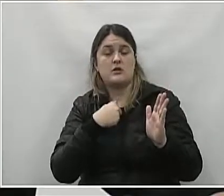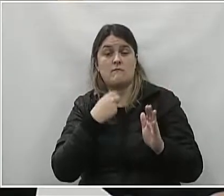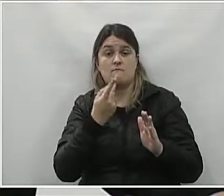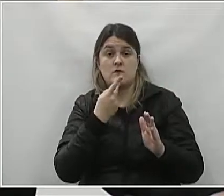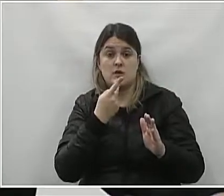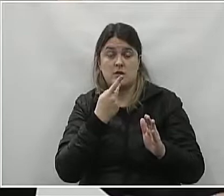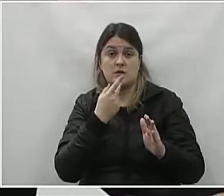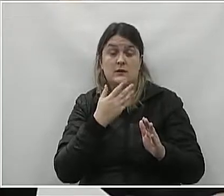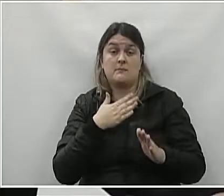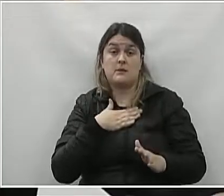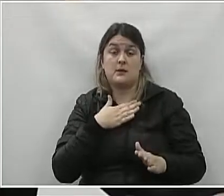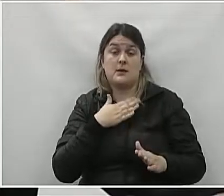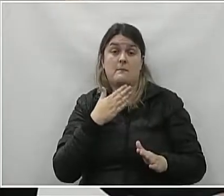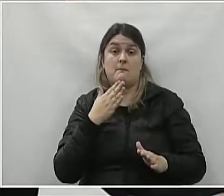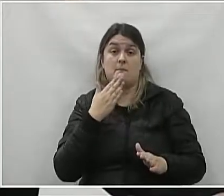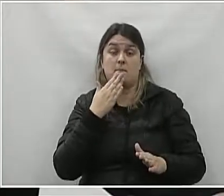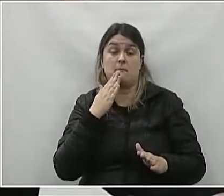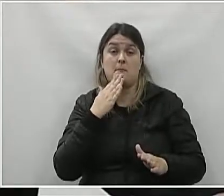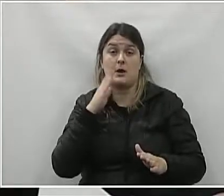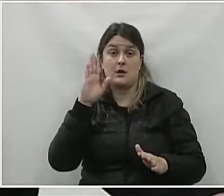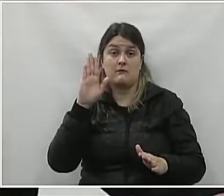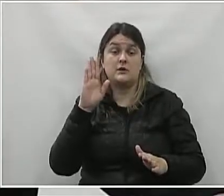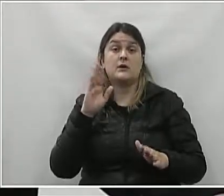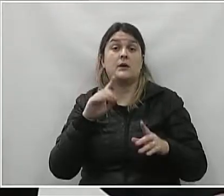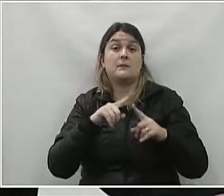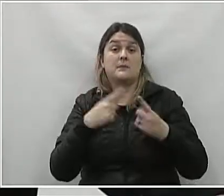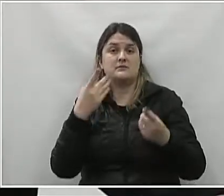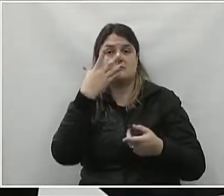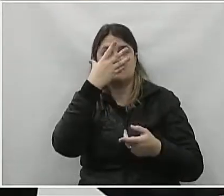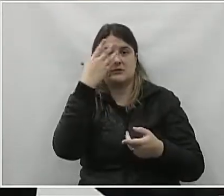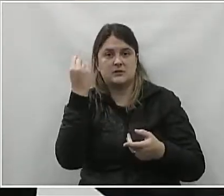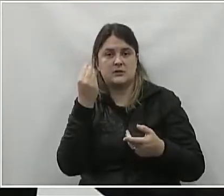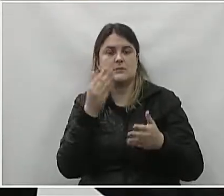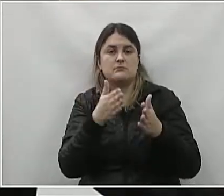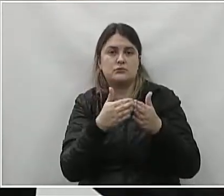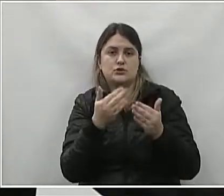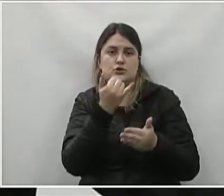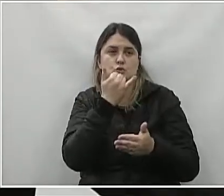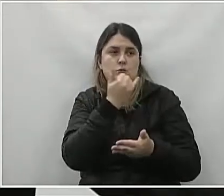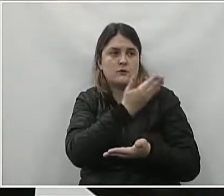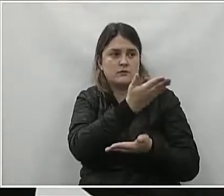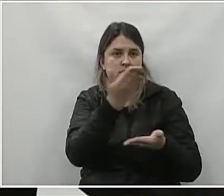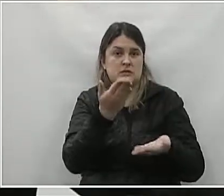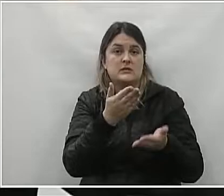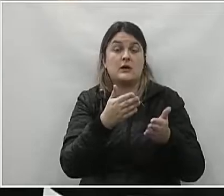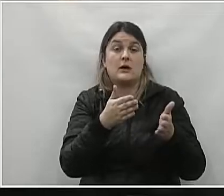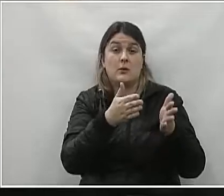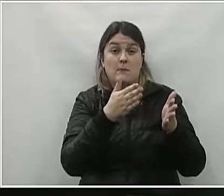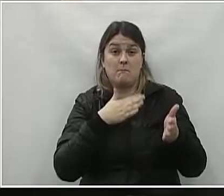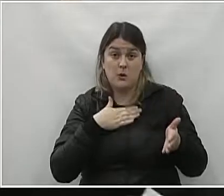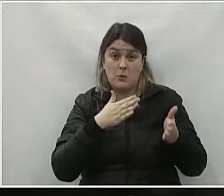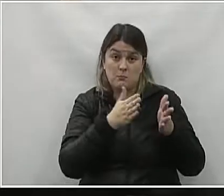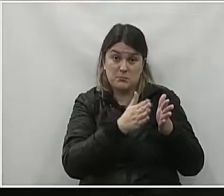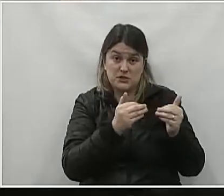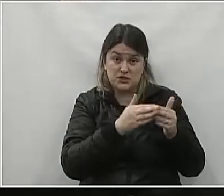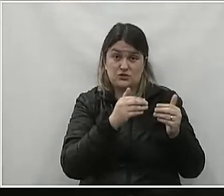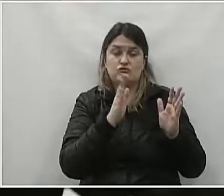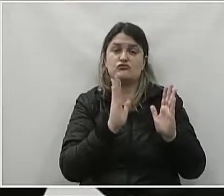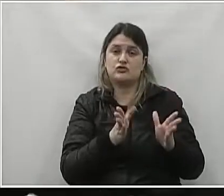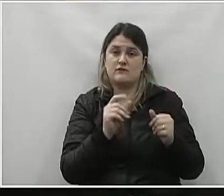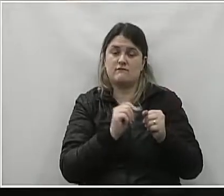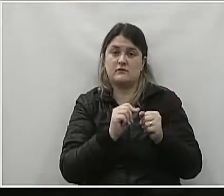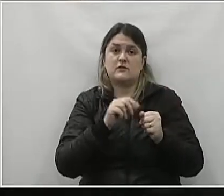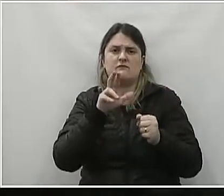e ia cumprir com a minha palavra, mas eu esqueci desse detalhe, né? Então, assim, eu quero pedir desculpa para vocês, o requerimento está pronto, eu vou protocolar